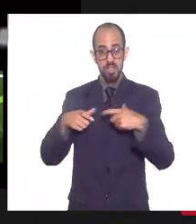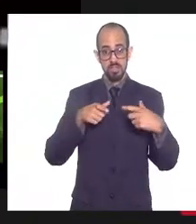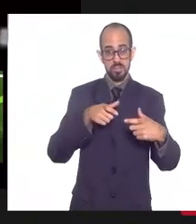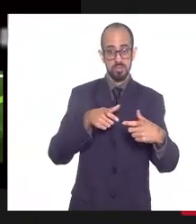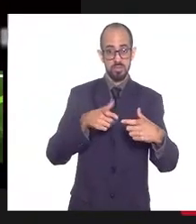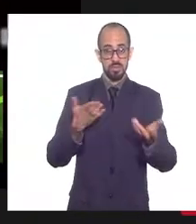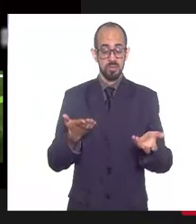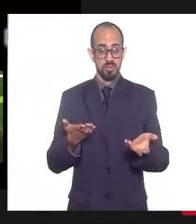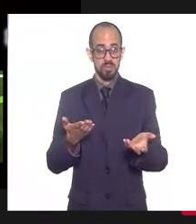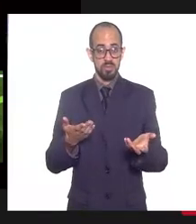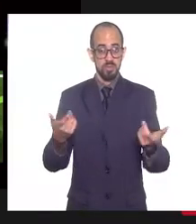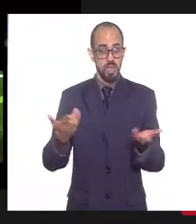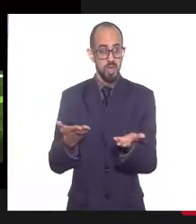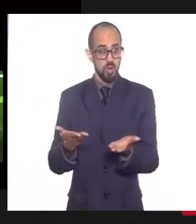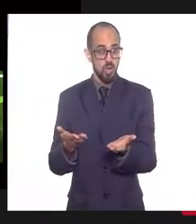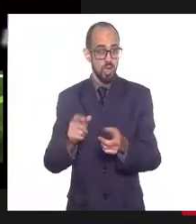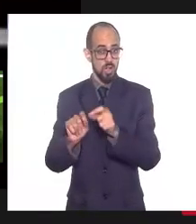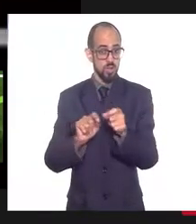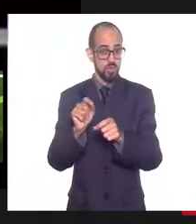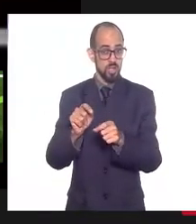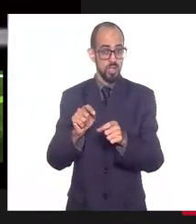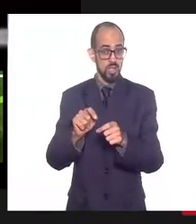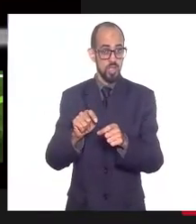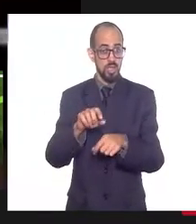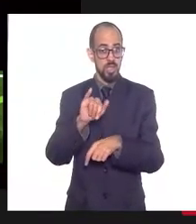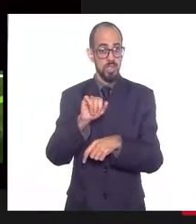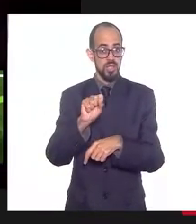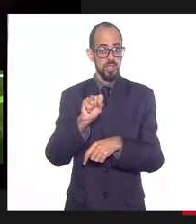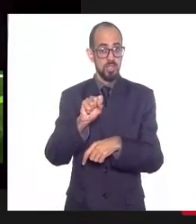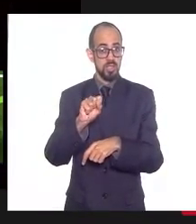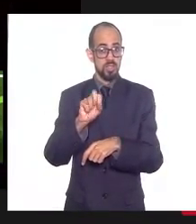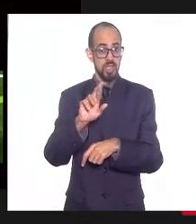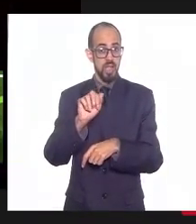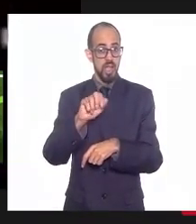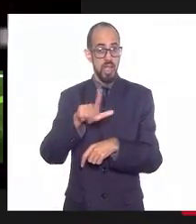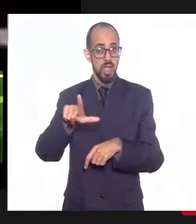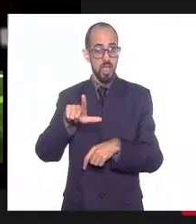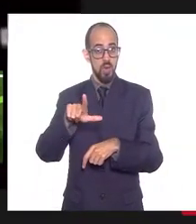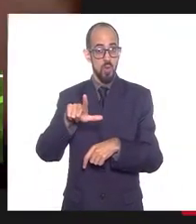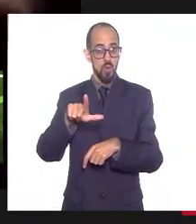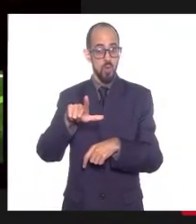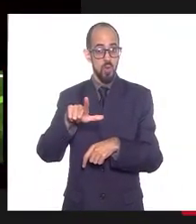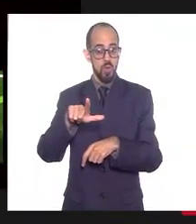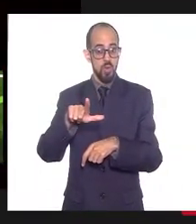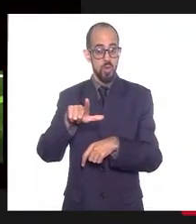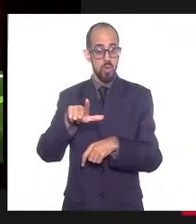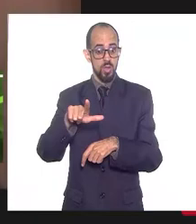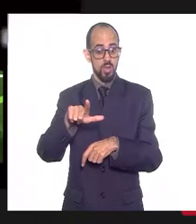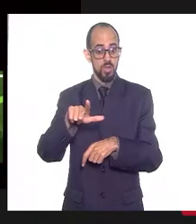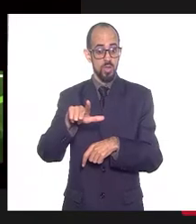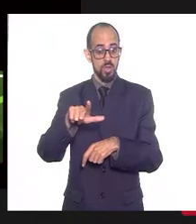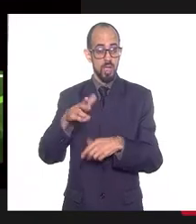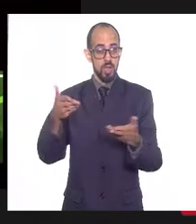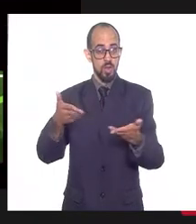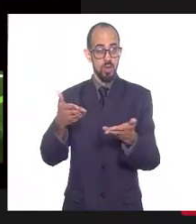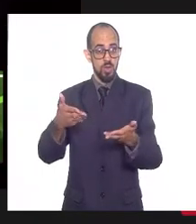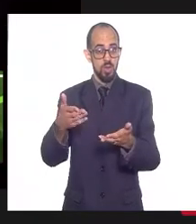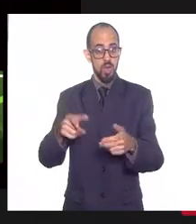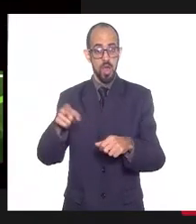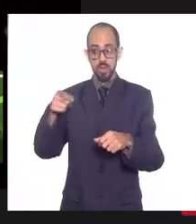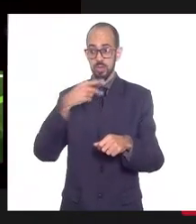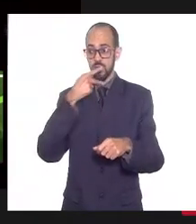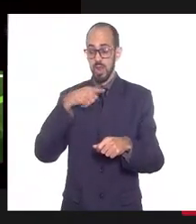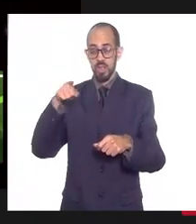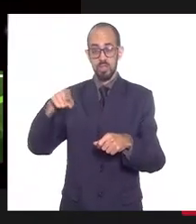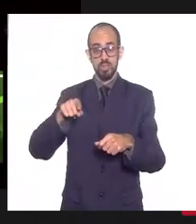o território de Israel, que abraçou várias comunidades do Rio de Janeiro, dizendo que é território dos bandidos